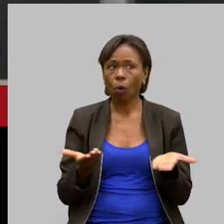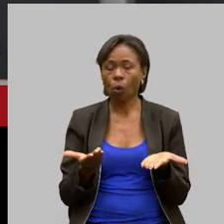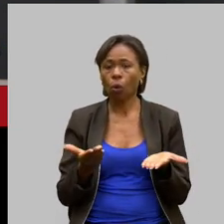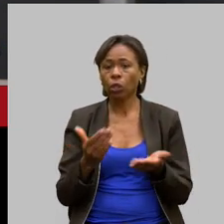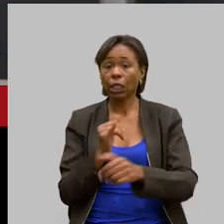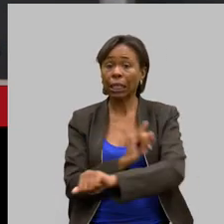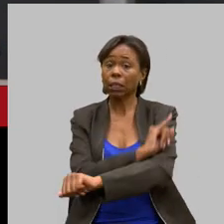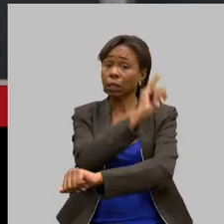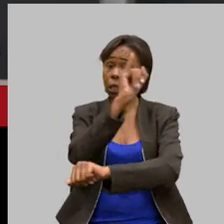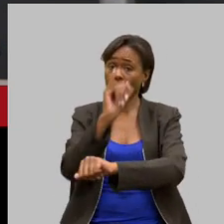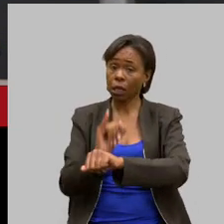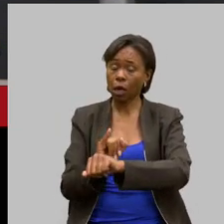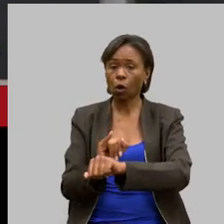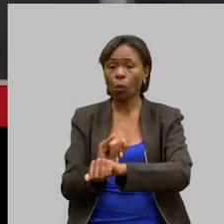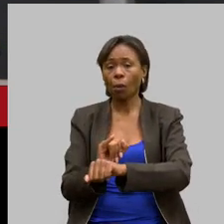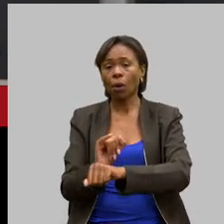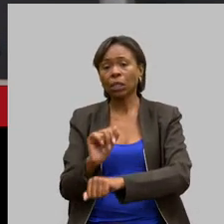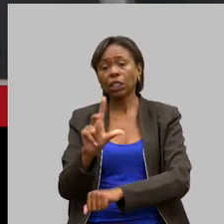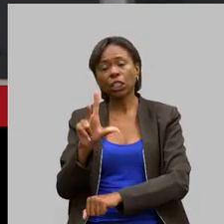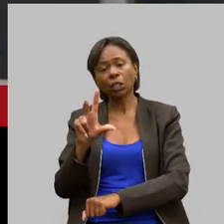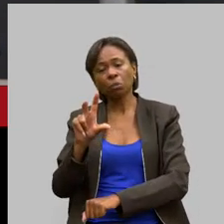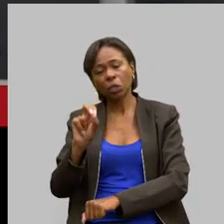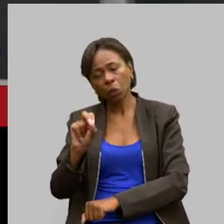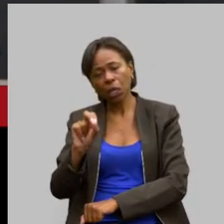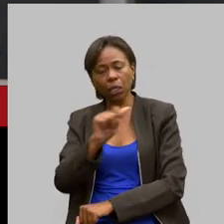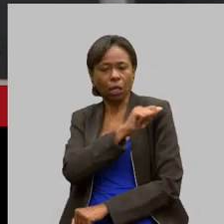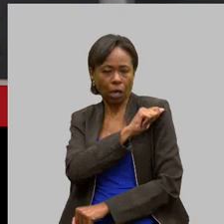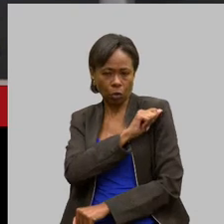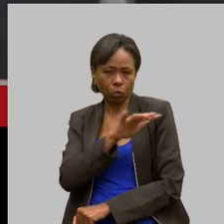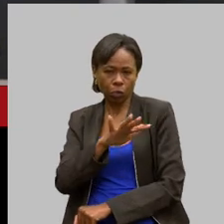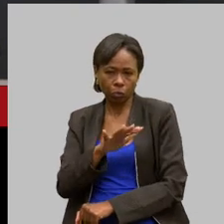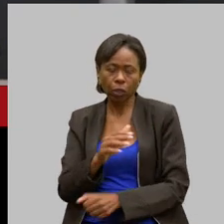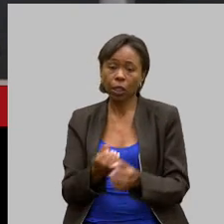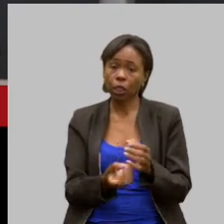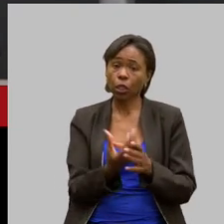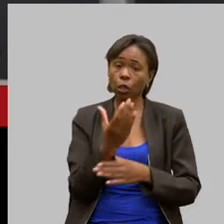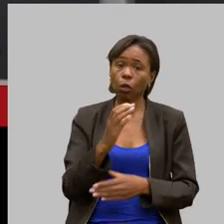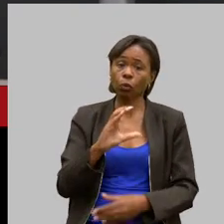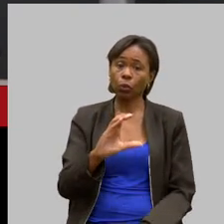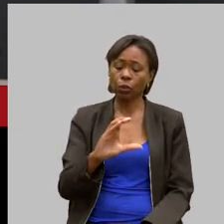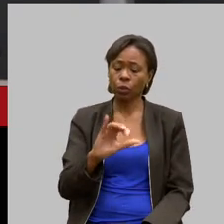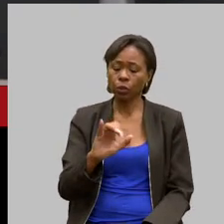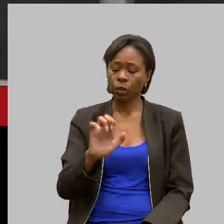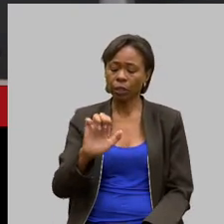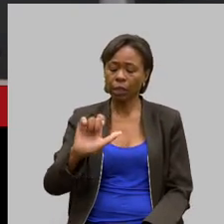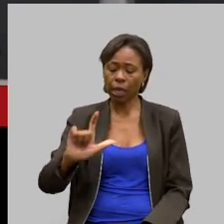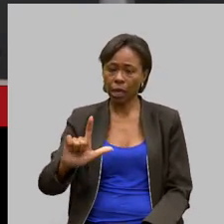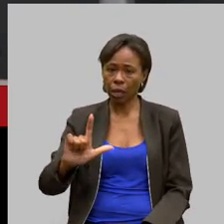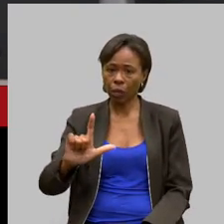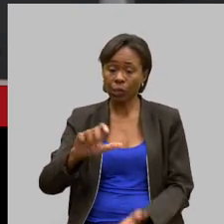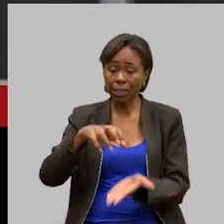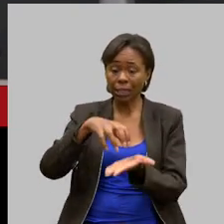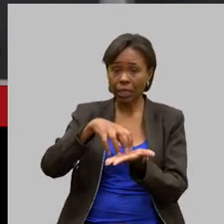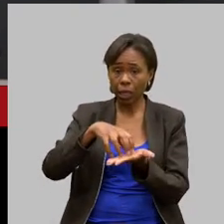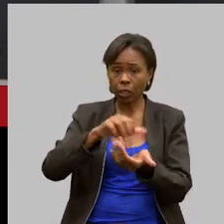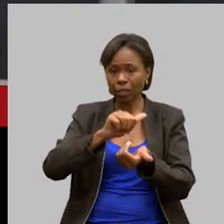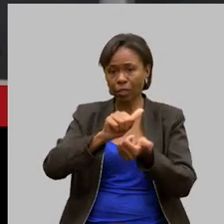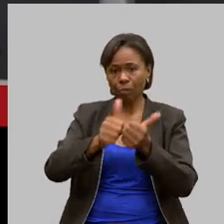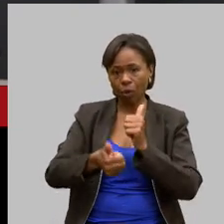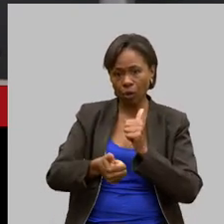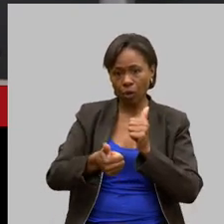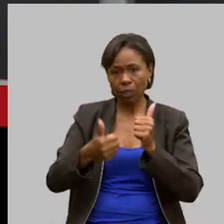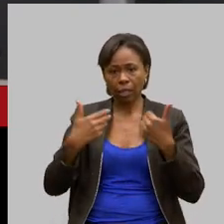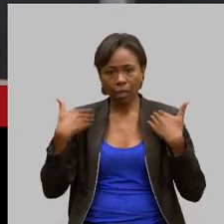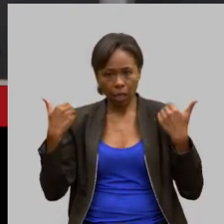alunos criamos o cel que é o Centro Integrado de esporte e lazer onde